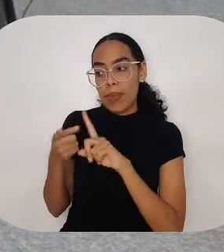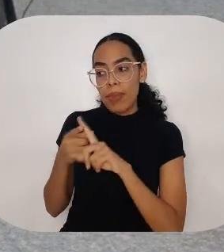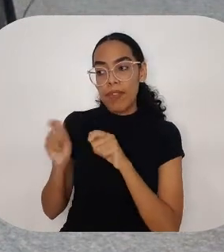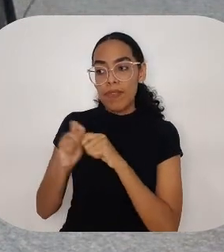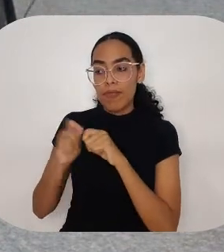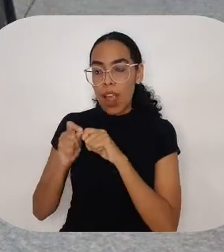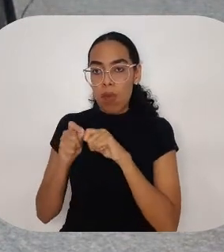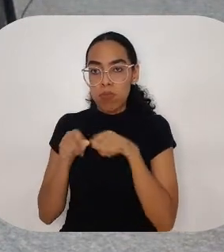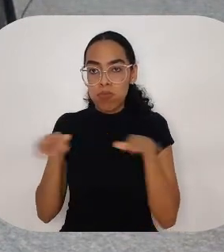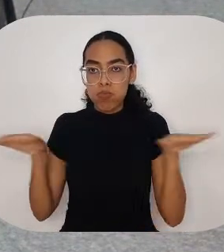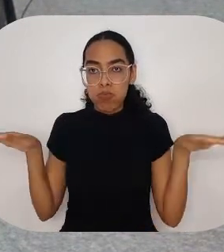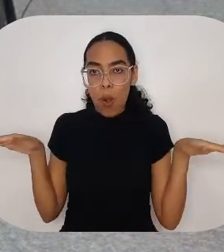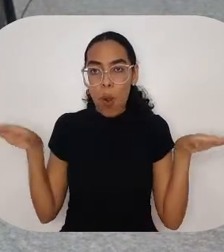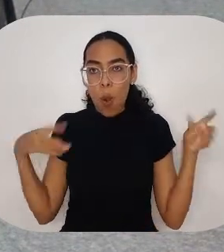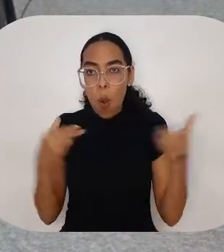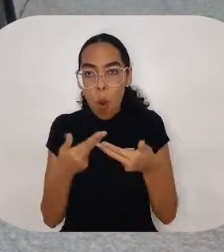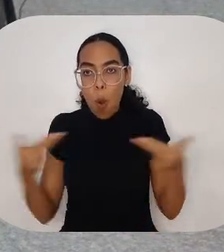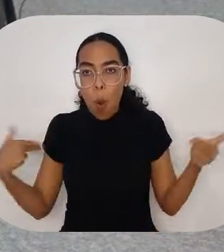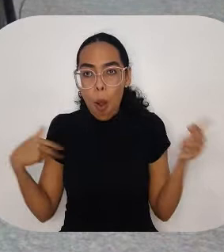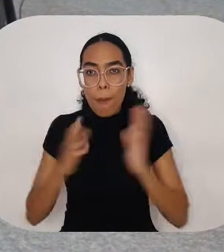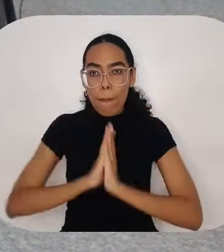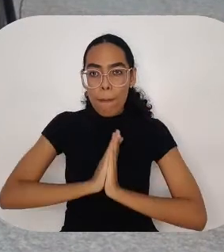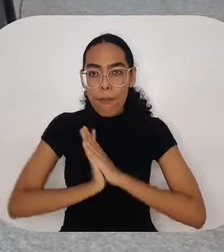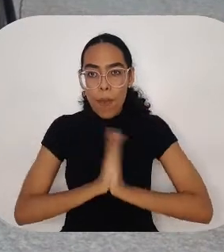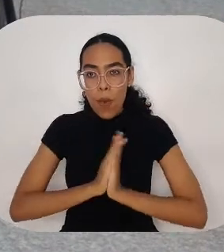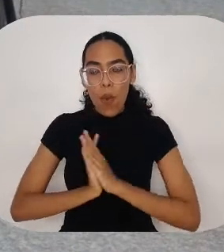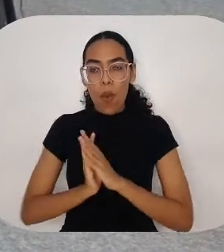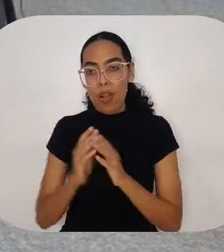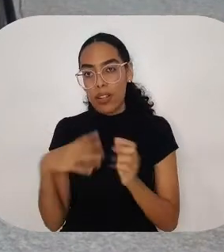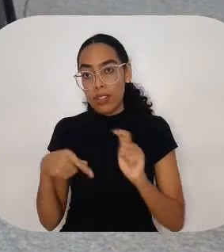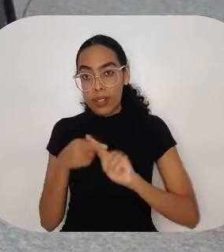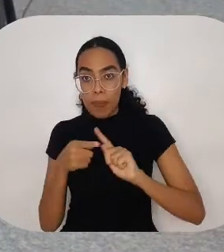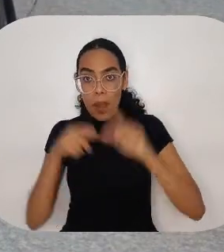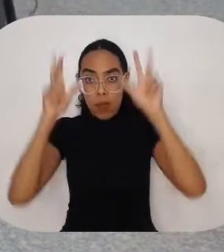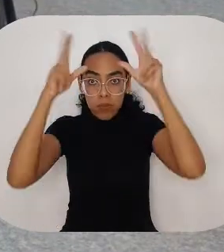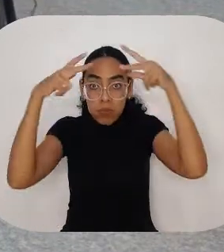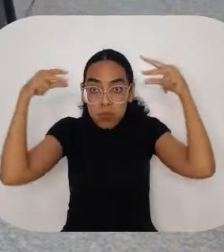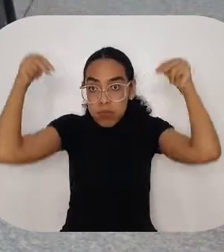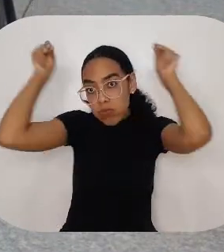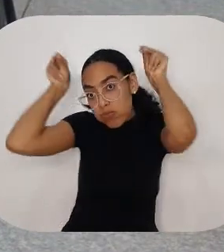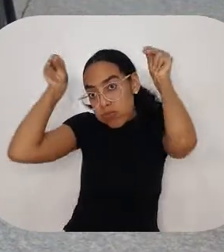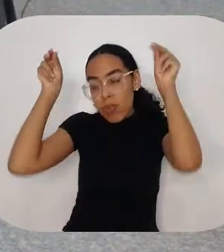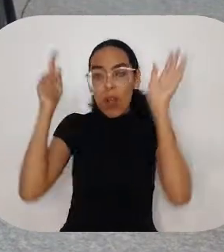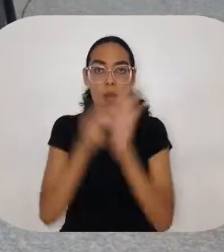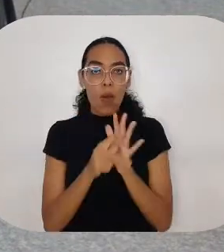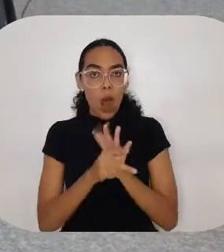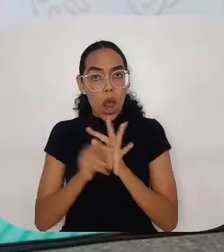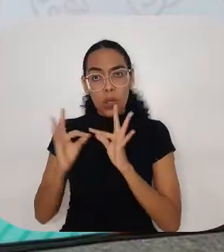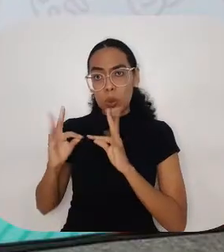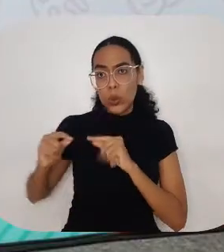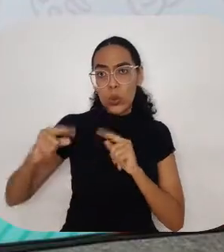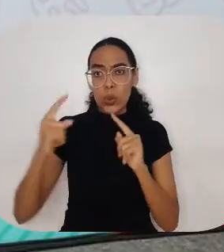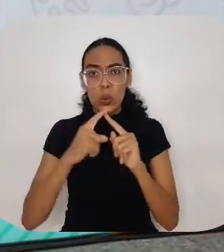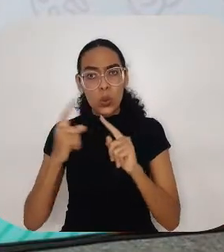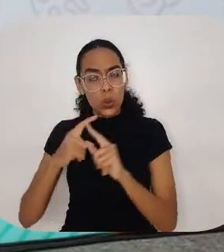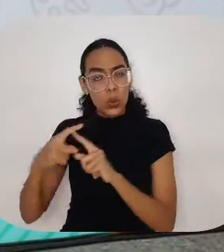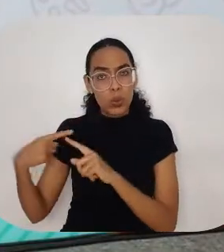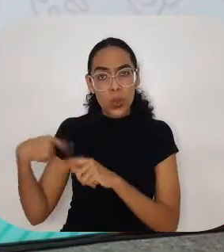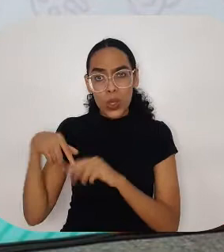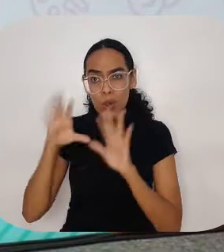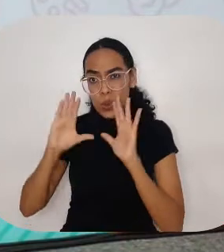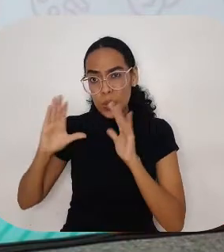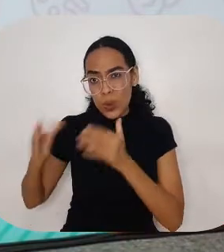fizeram espantalhos, arrumaram chapéus de São João, menino. O tempo todo eles